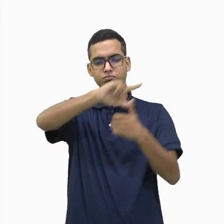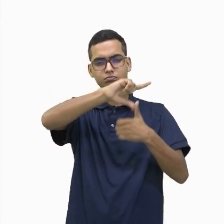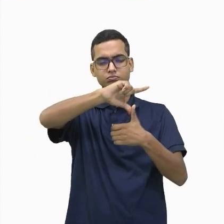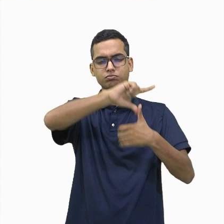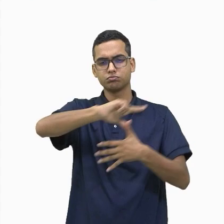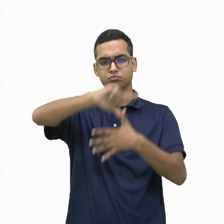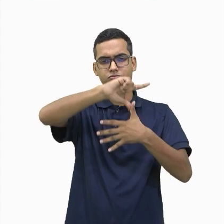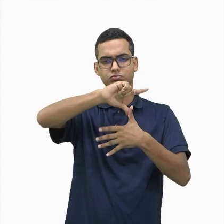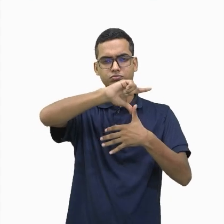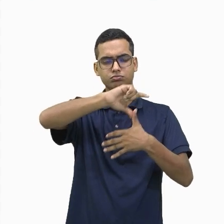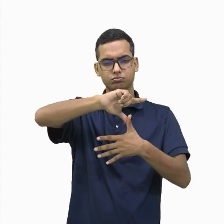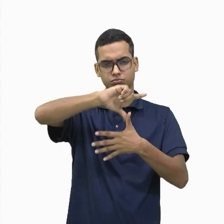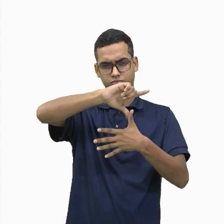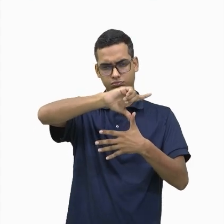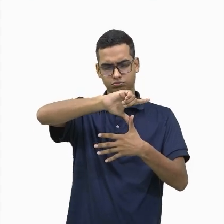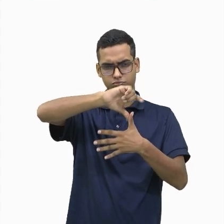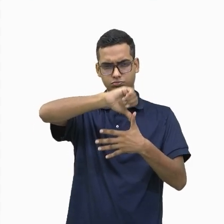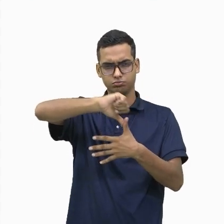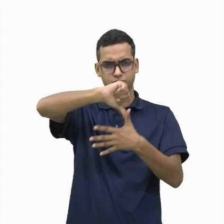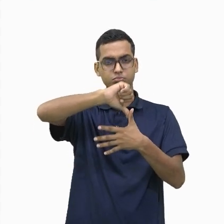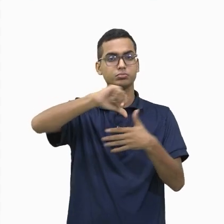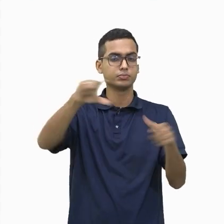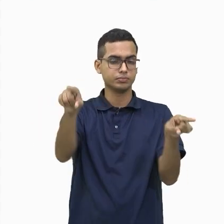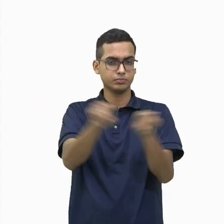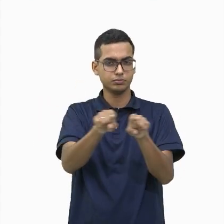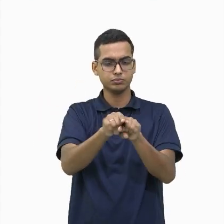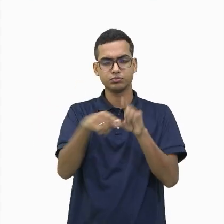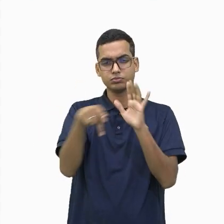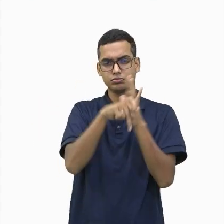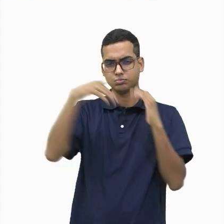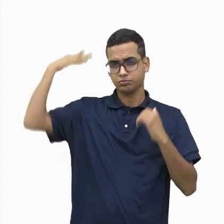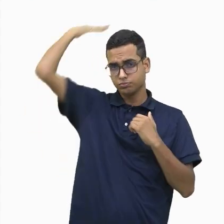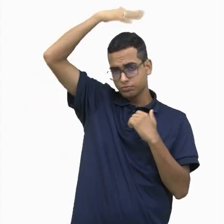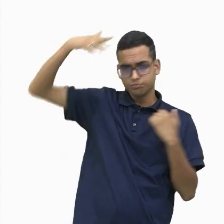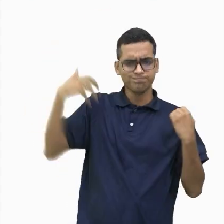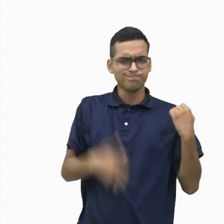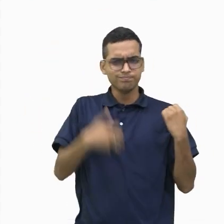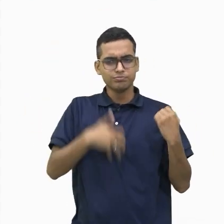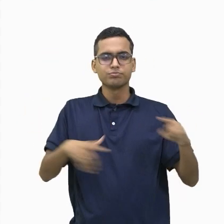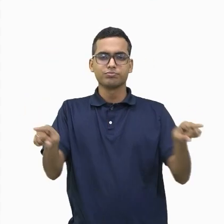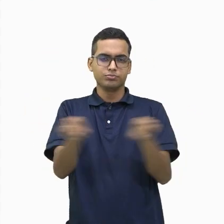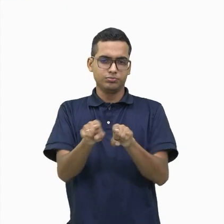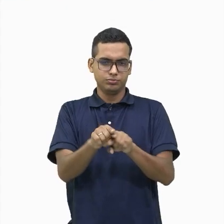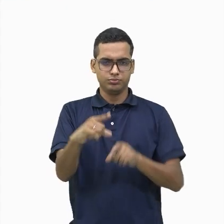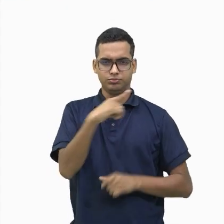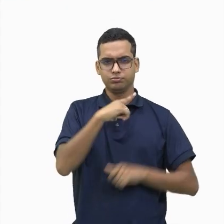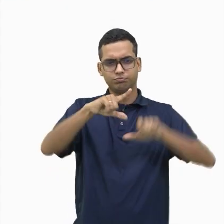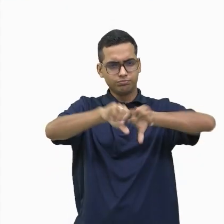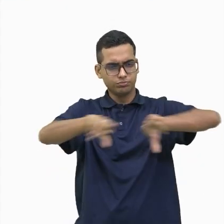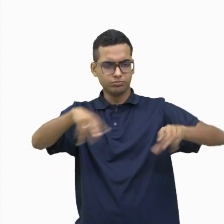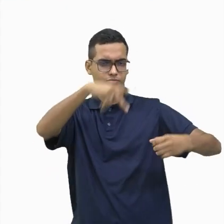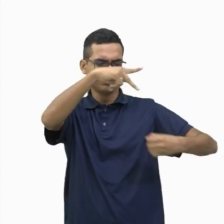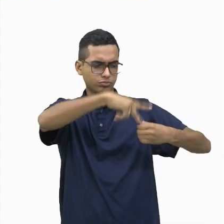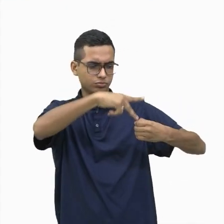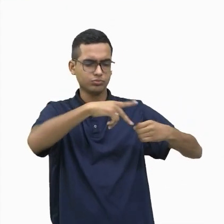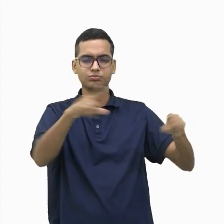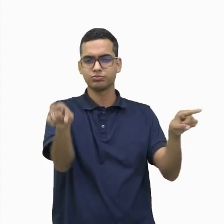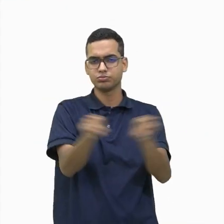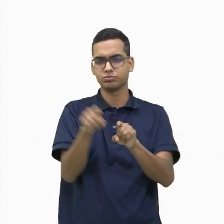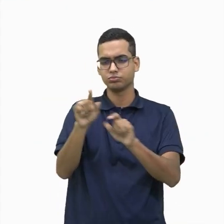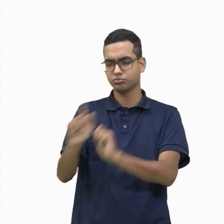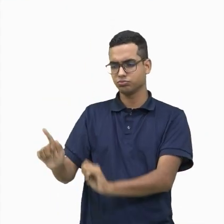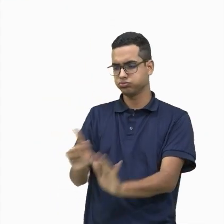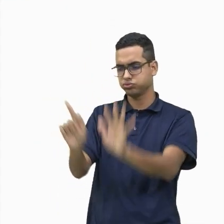tá bom? Então, a gente observa que nessa região também vai ser rica tanto na parte do petróleo quanto na de